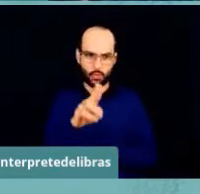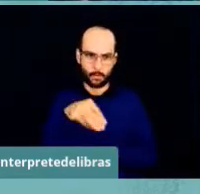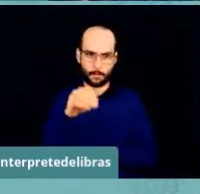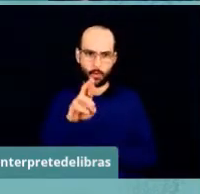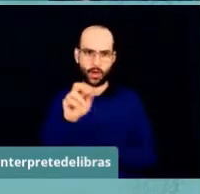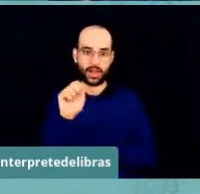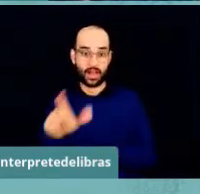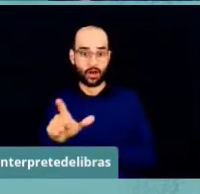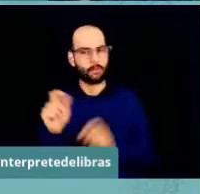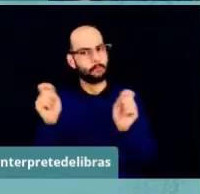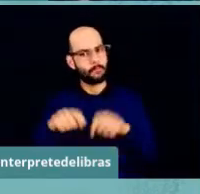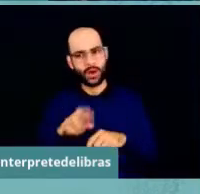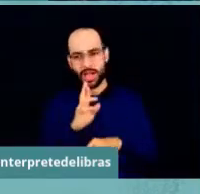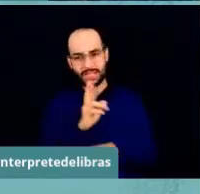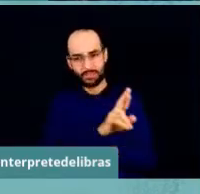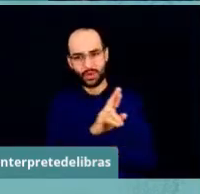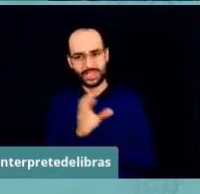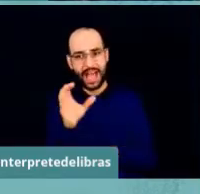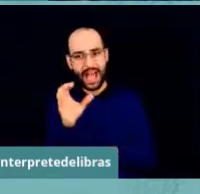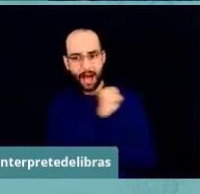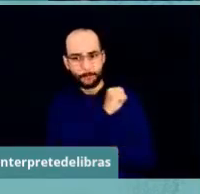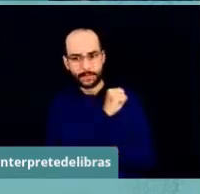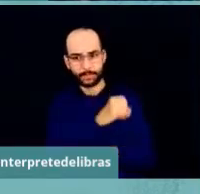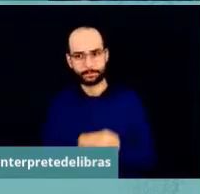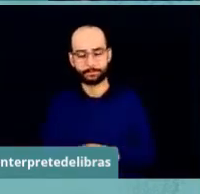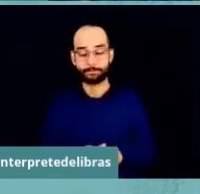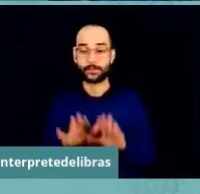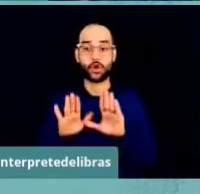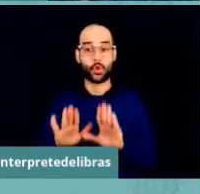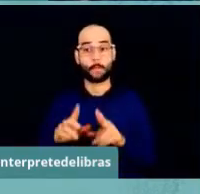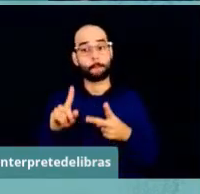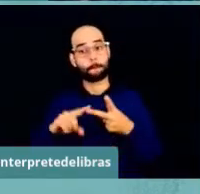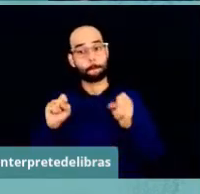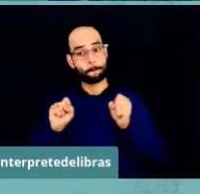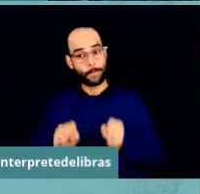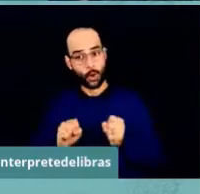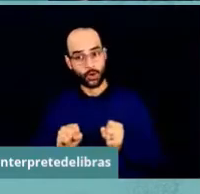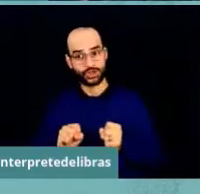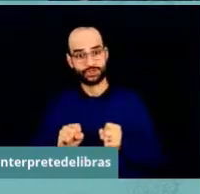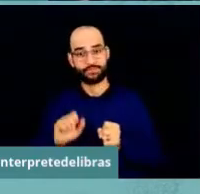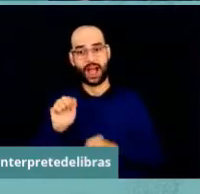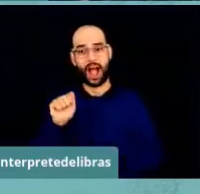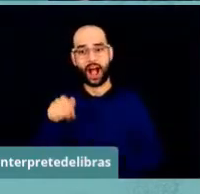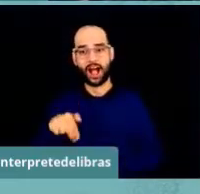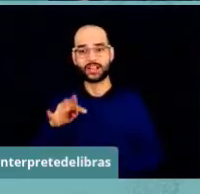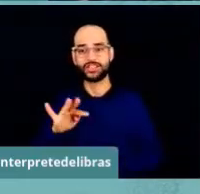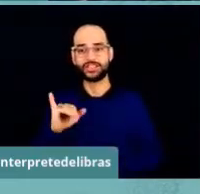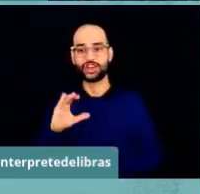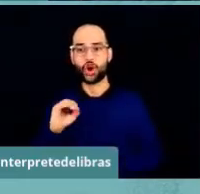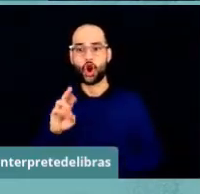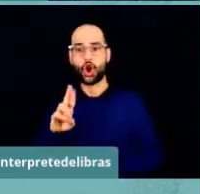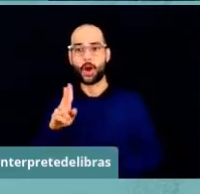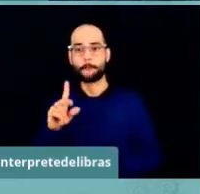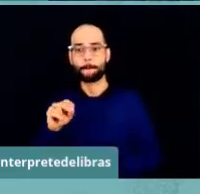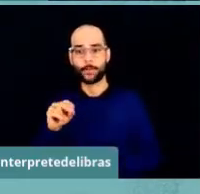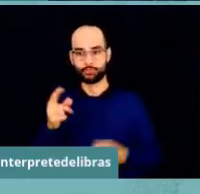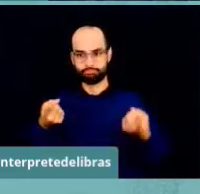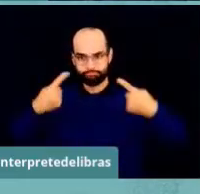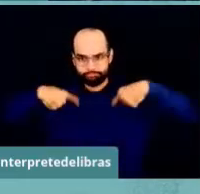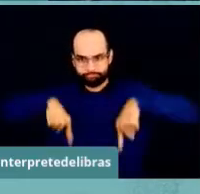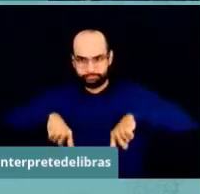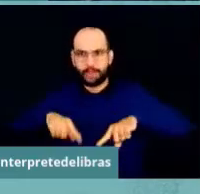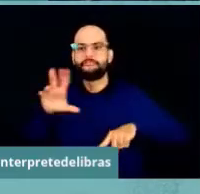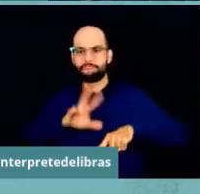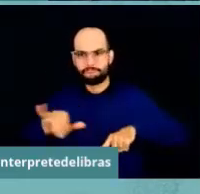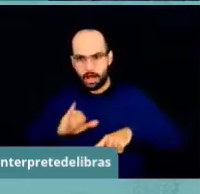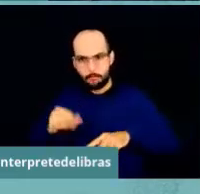pode ser de curta duração. Pode gerar os anticorpos neutralizantes, que são os que definem proteção